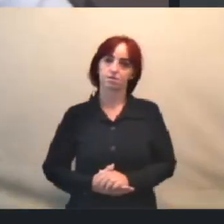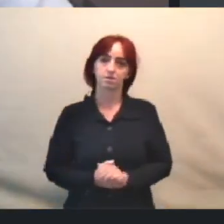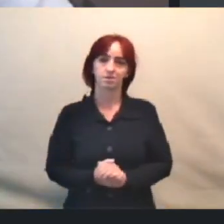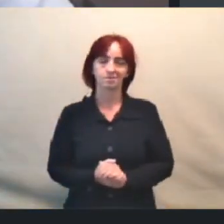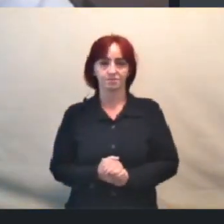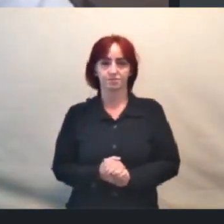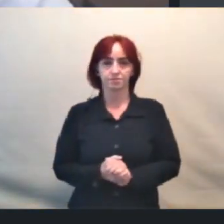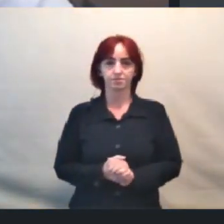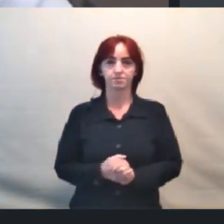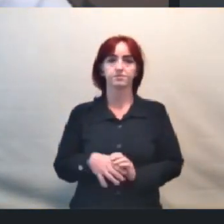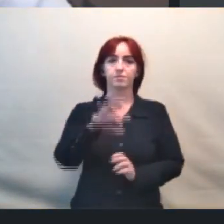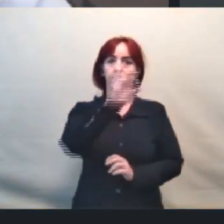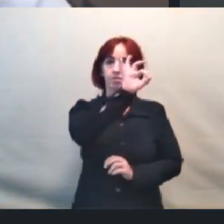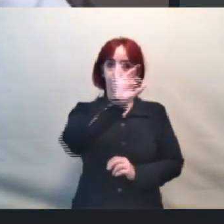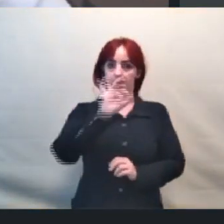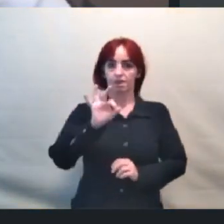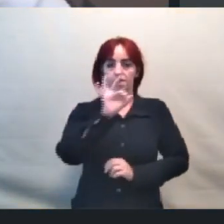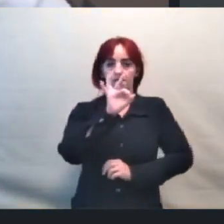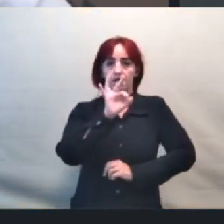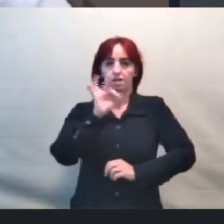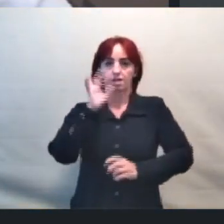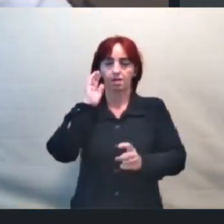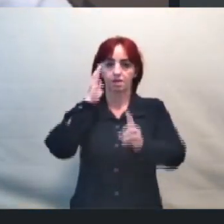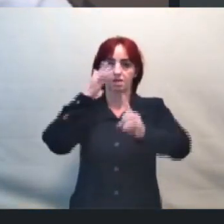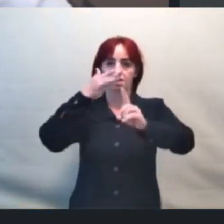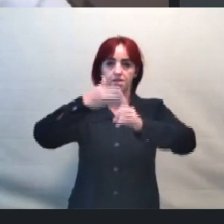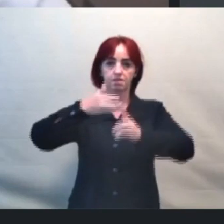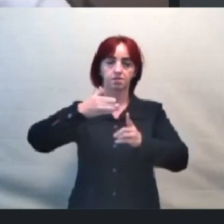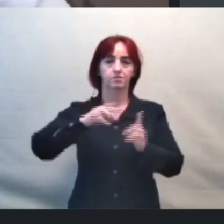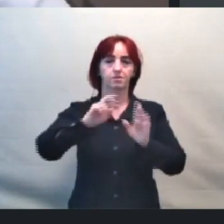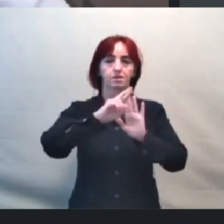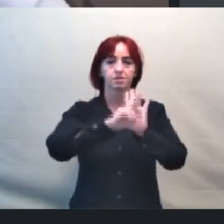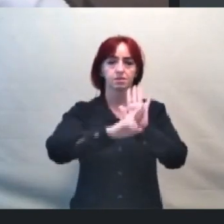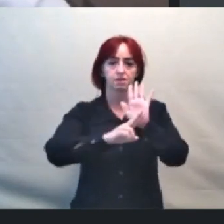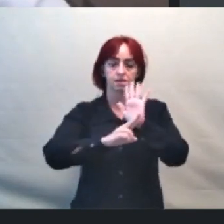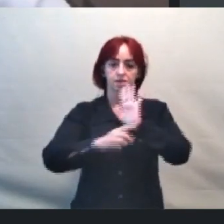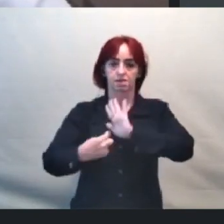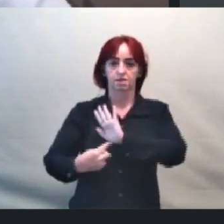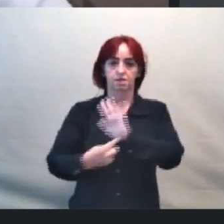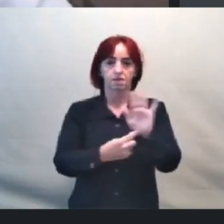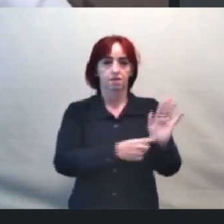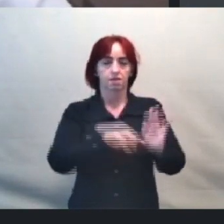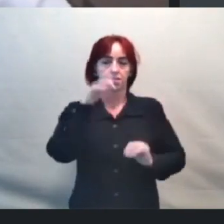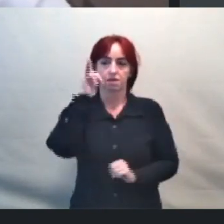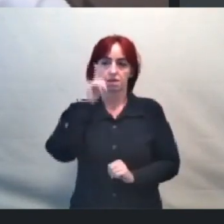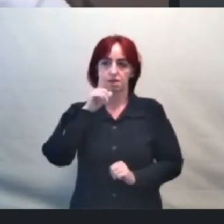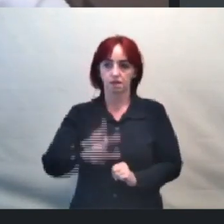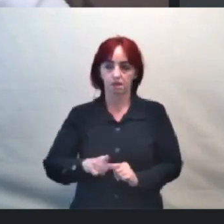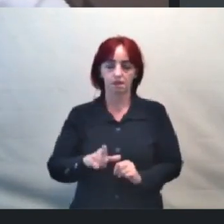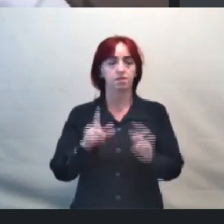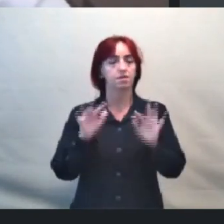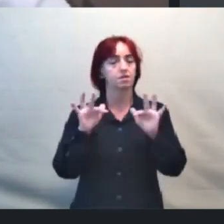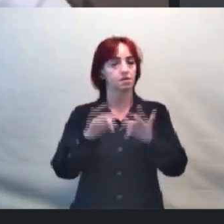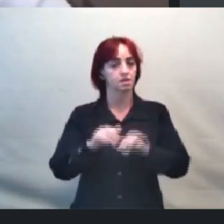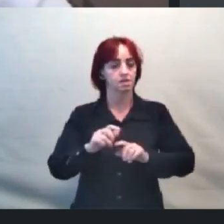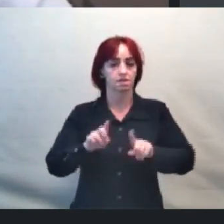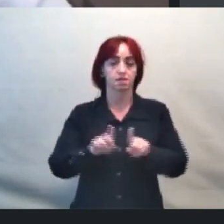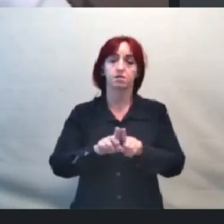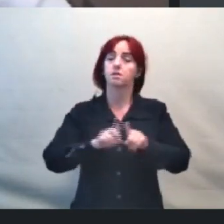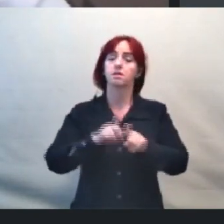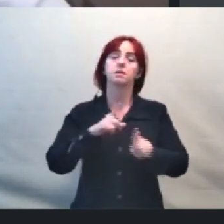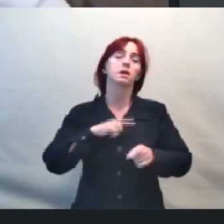colocado no relatório da prestação de contas como alcançadas. Quer dizer, as metas estavam em torno de 5 mil, aí